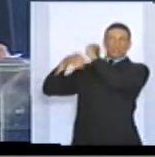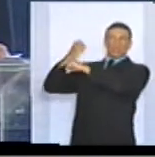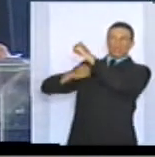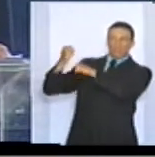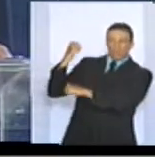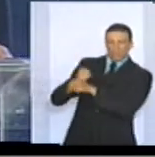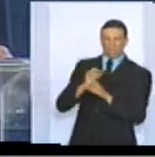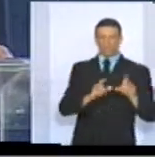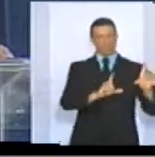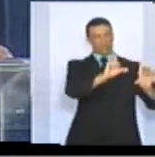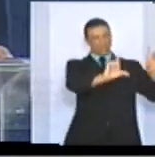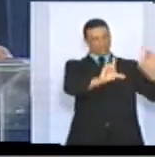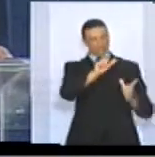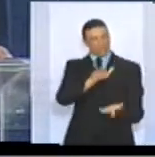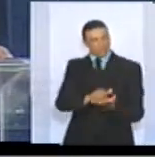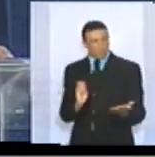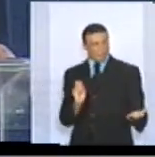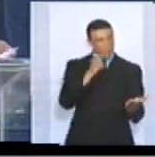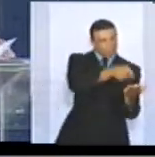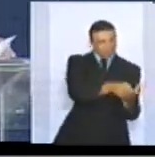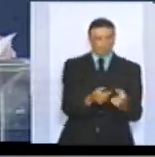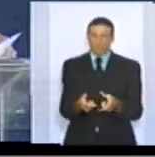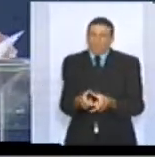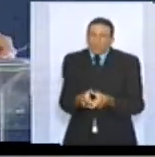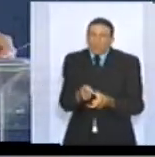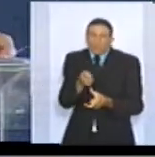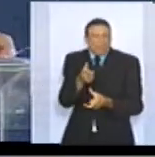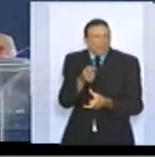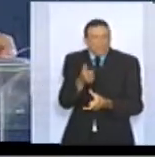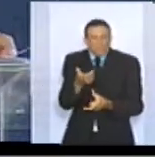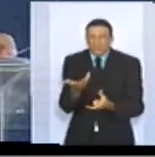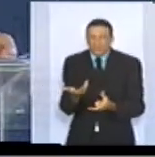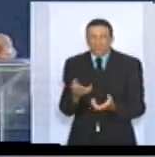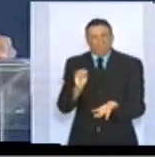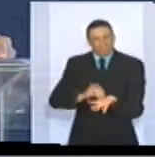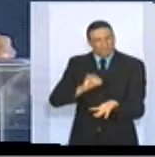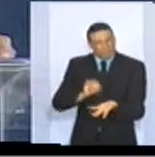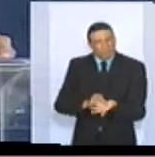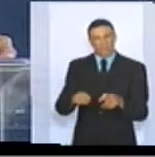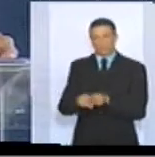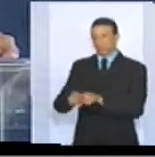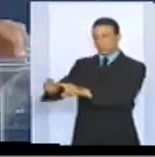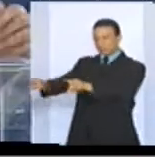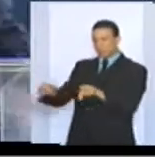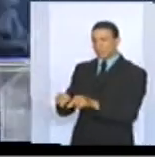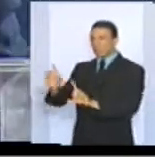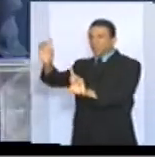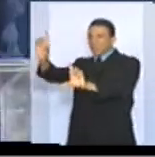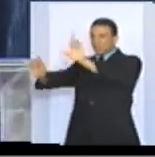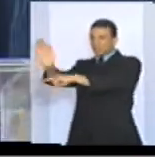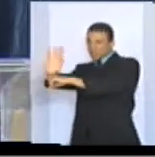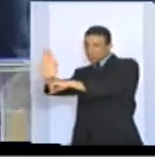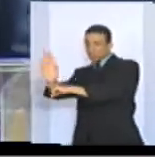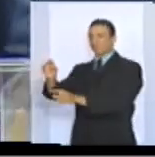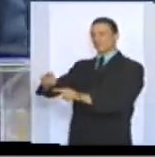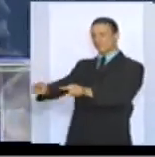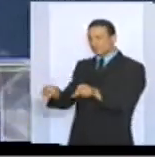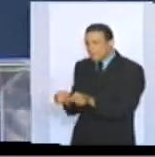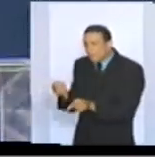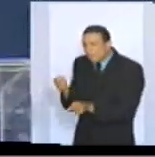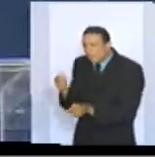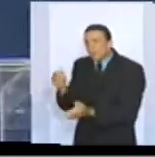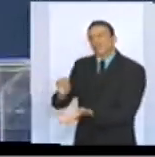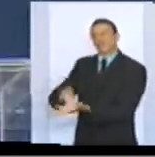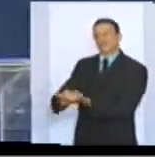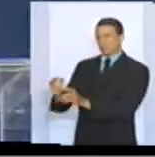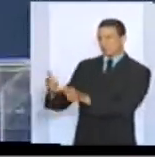de TV paga pequeno, ainda é pequeno relativamente, e um mercado de salas de cinema ainda pequeno. E nos colocamos como desafio a